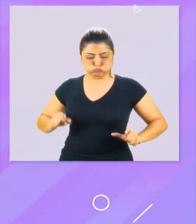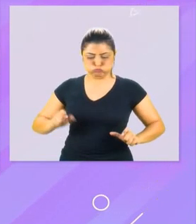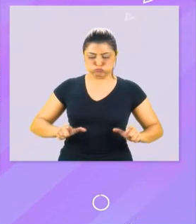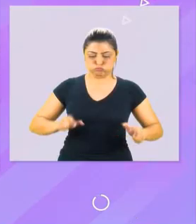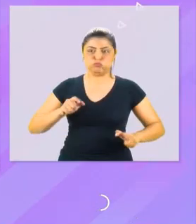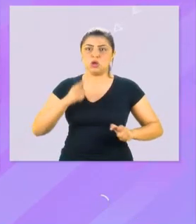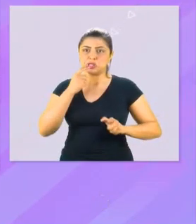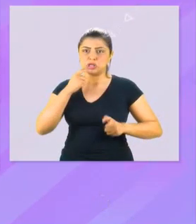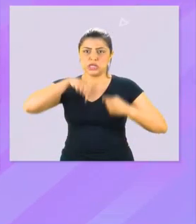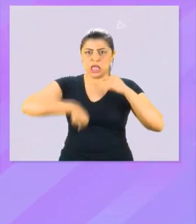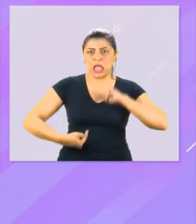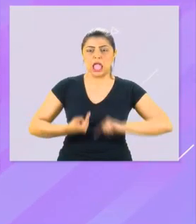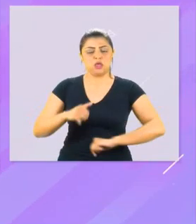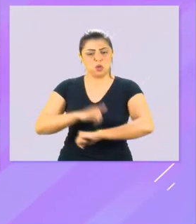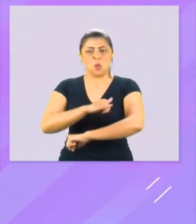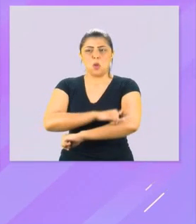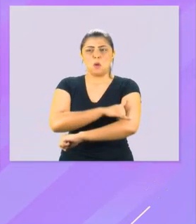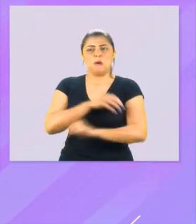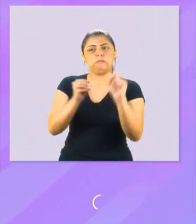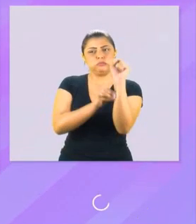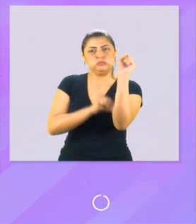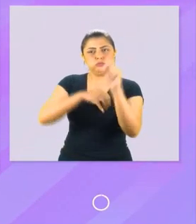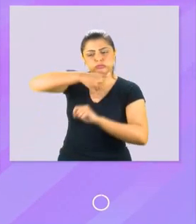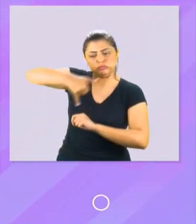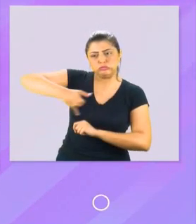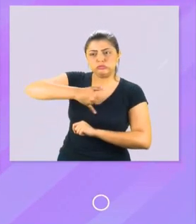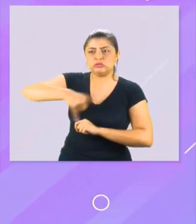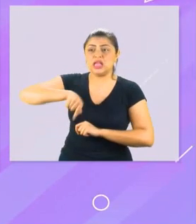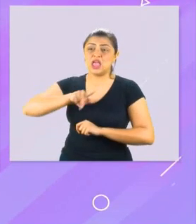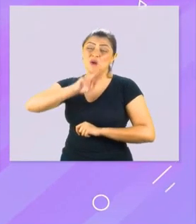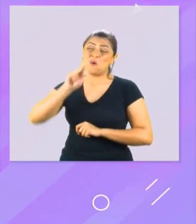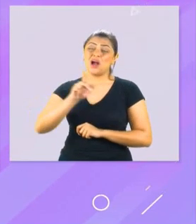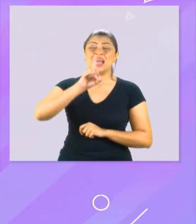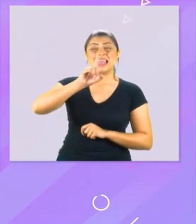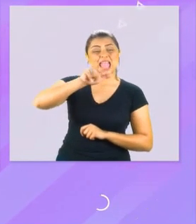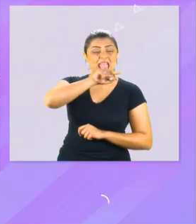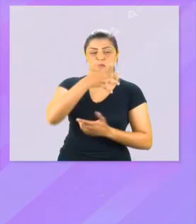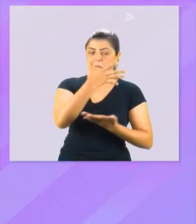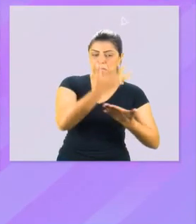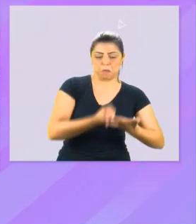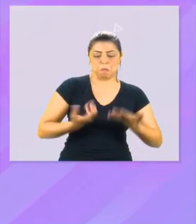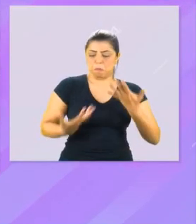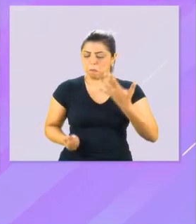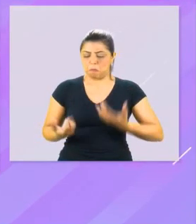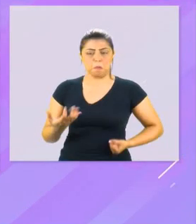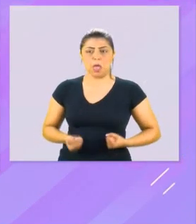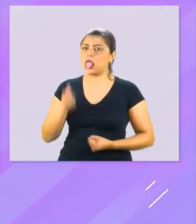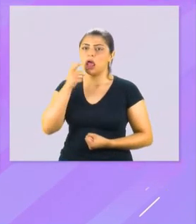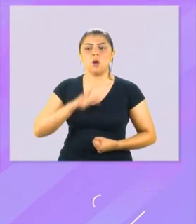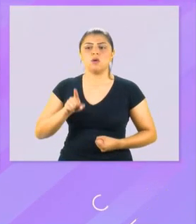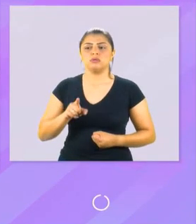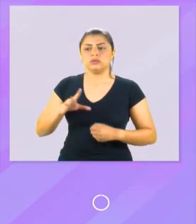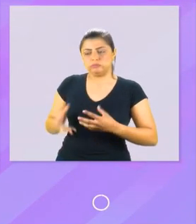pelo organismo, inclusive nos vasos sanguíneos, e uma baixa quantidade de HDL que não consegue captar todo o excesso.